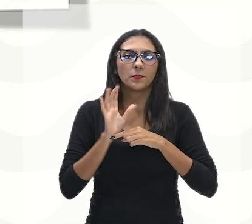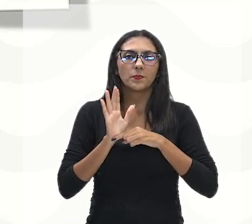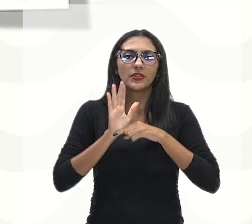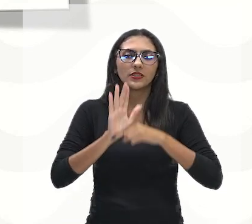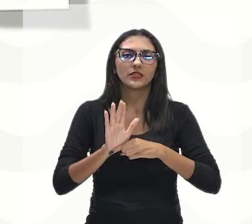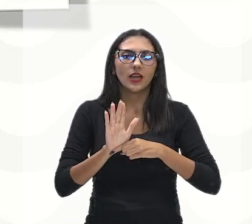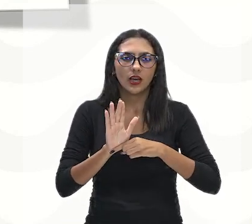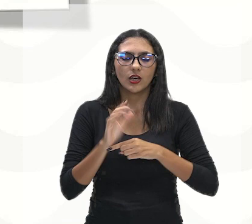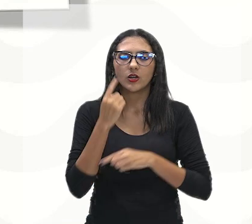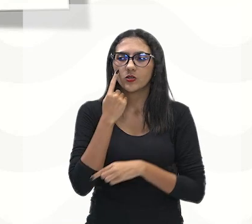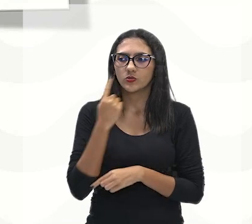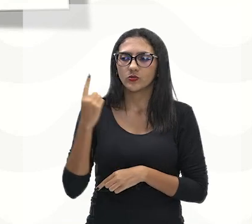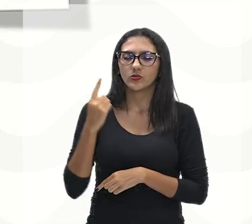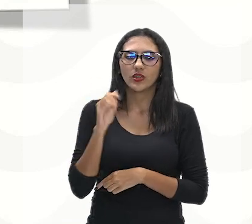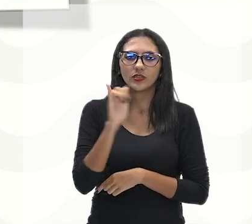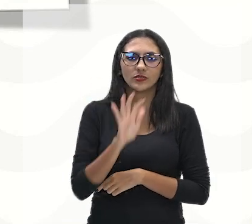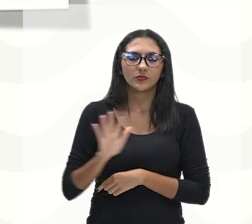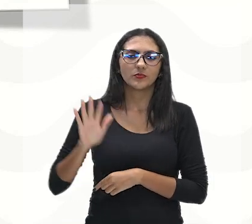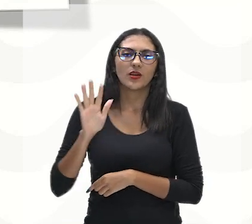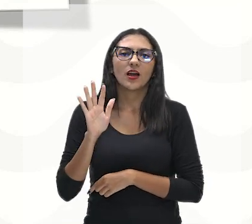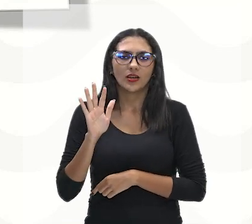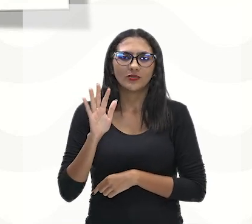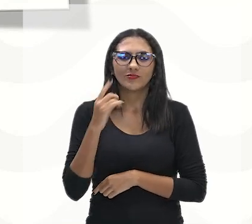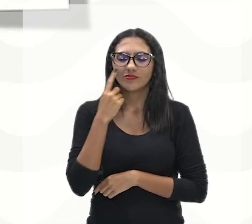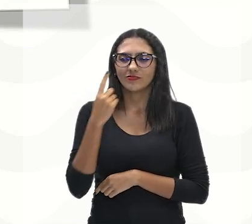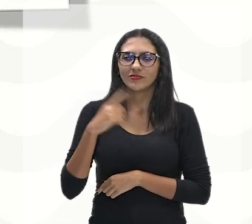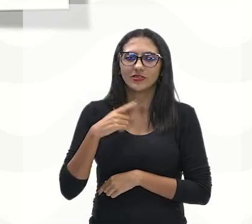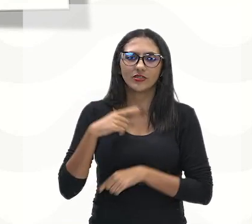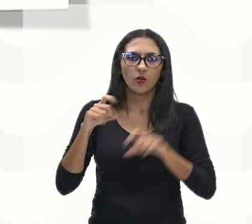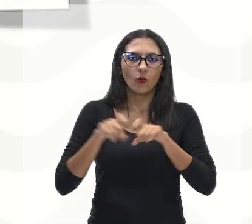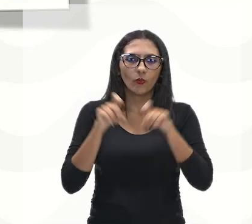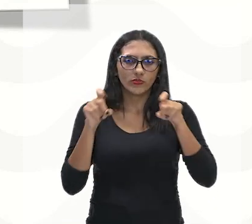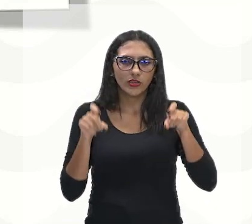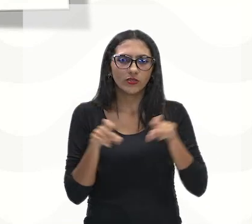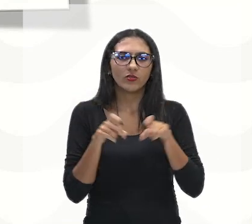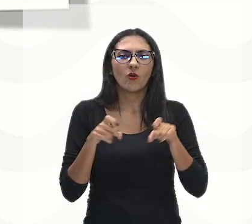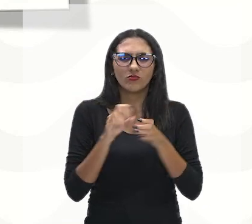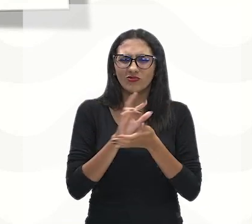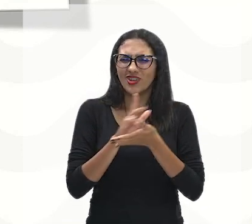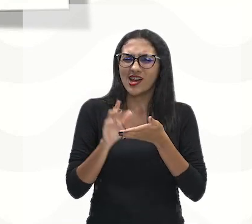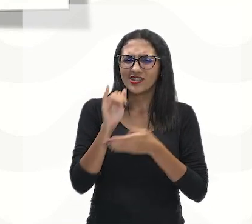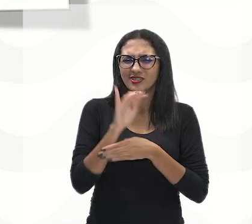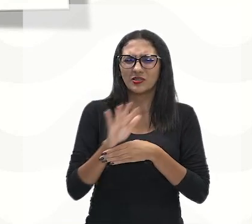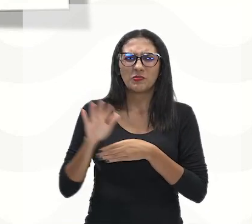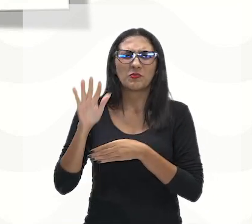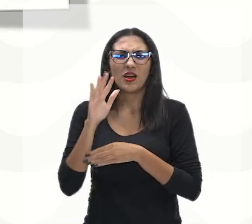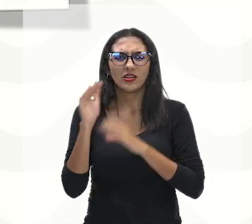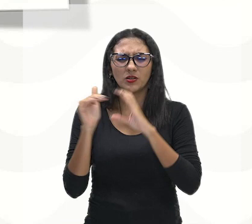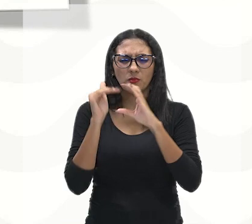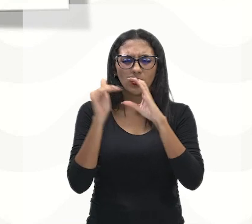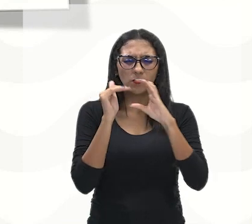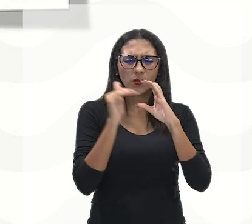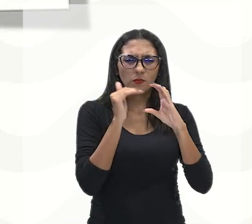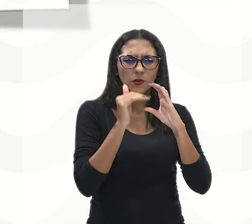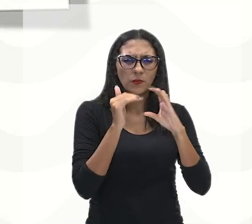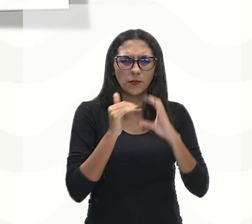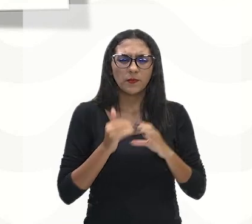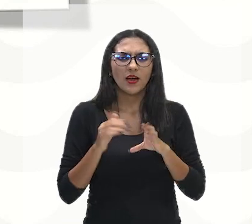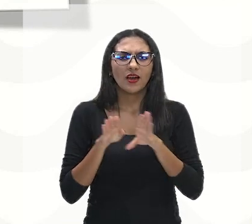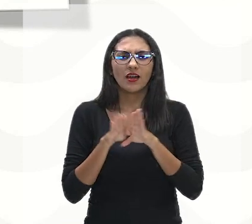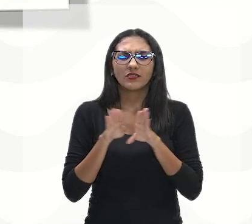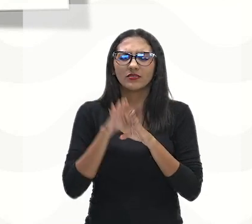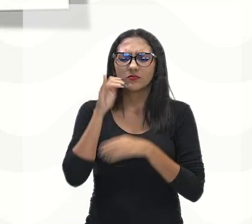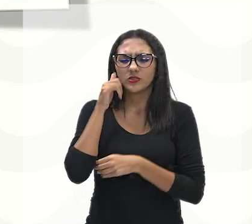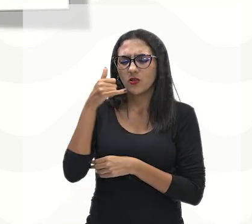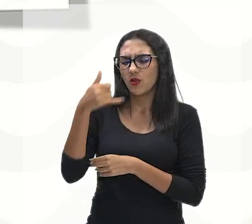Então, nós temos aí alguém mexendo no computador, muitas imagens dessa cartinha, né? Tem o celular. Então,